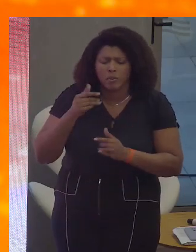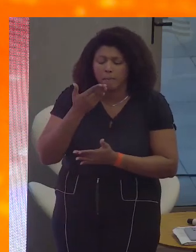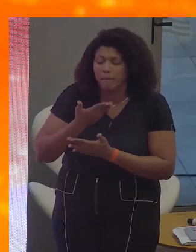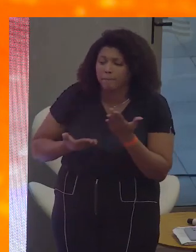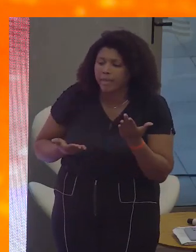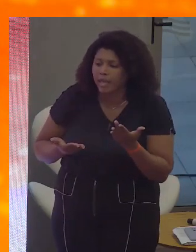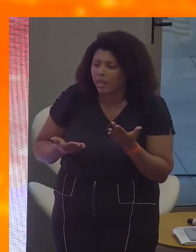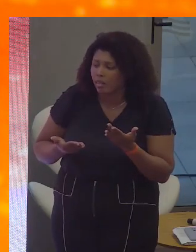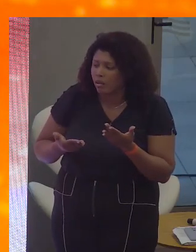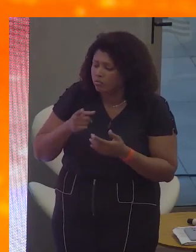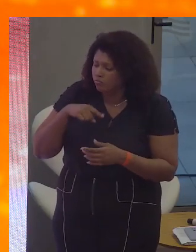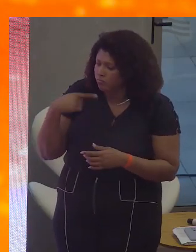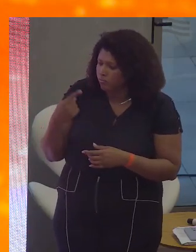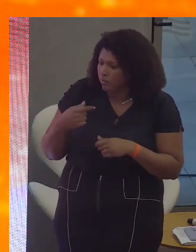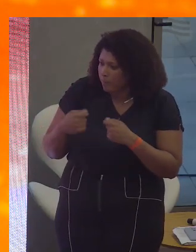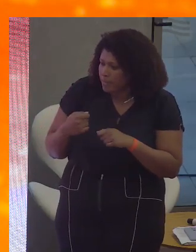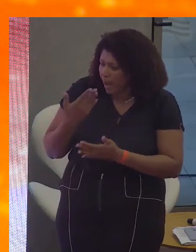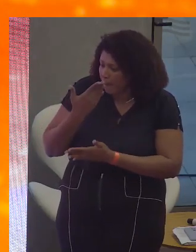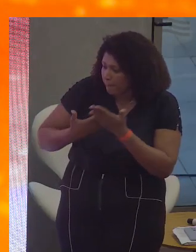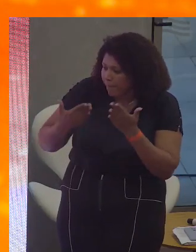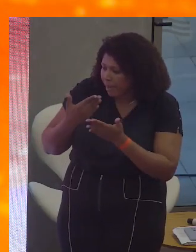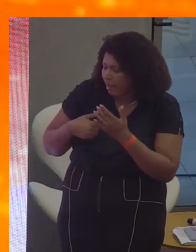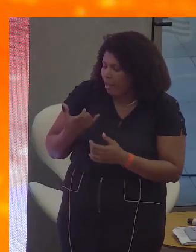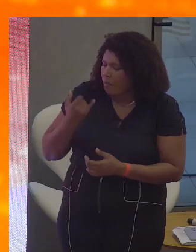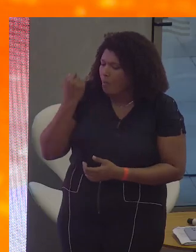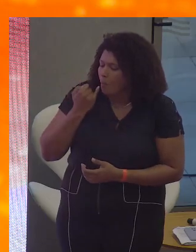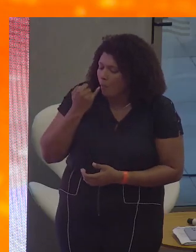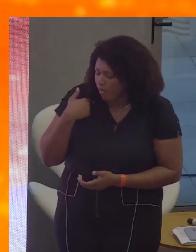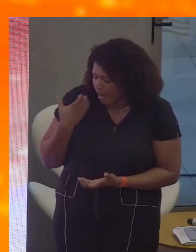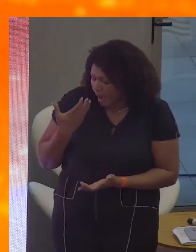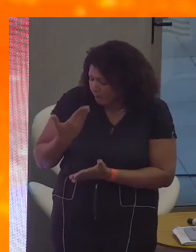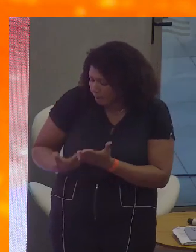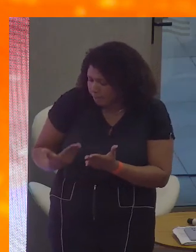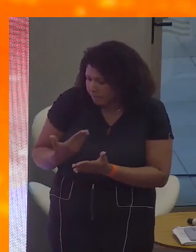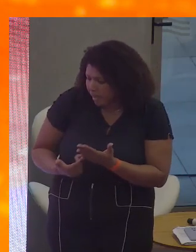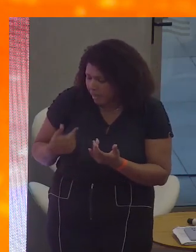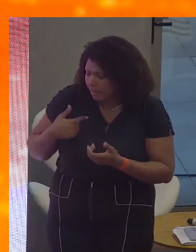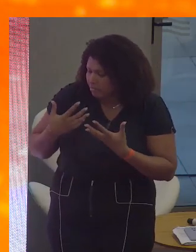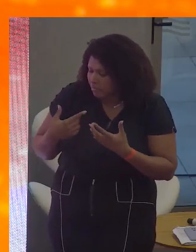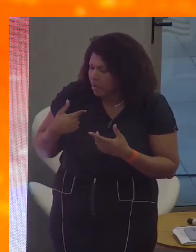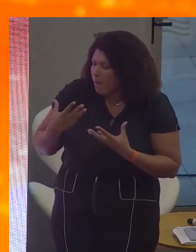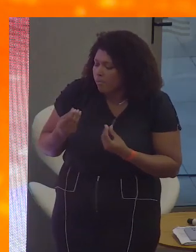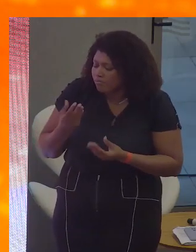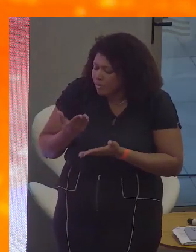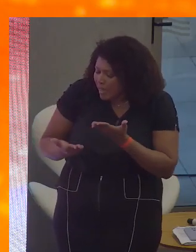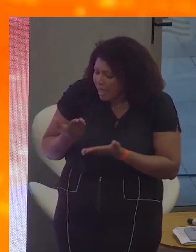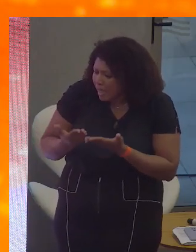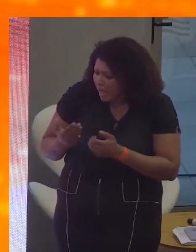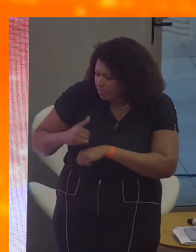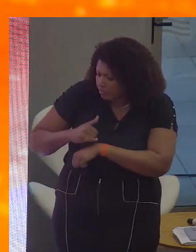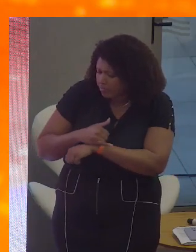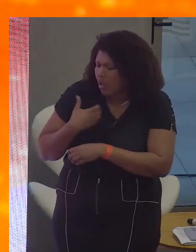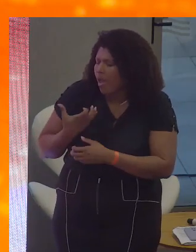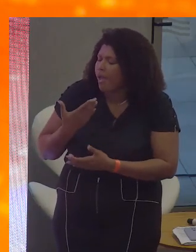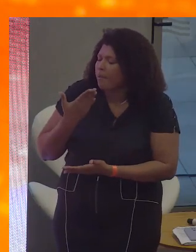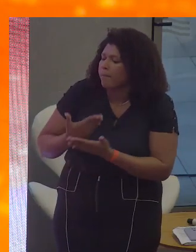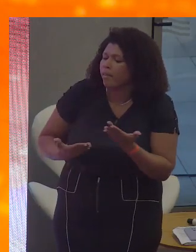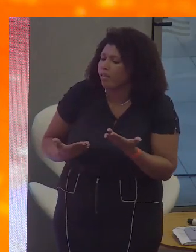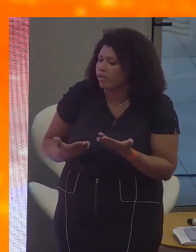peso, alguns produtos os mais comuns, chá verde, Camellia sinensis,